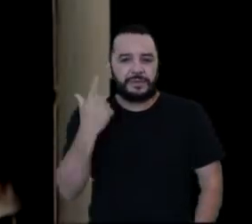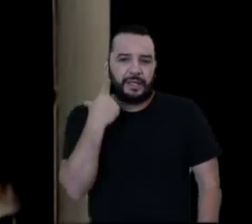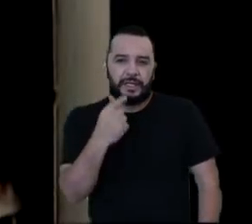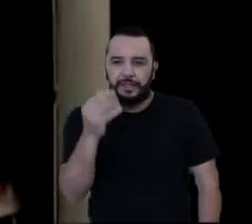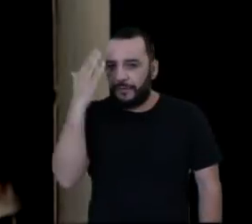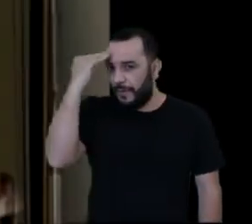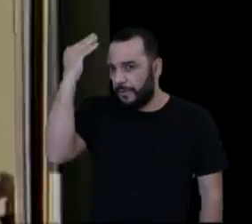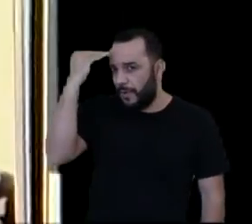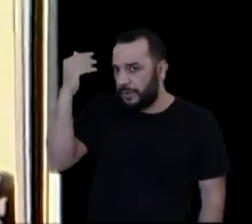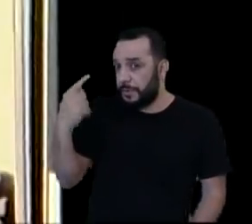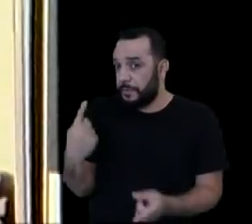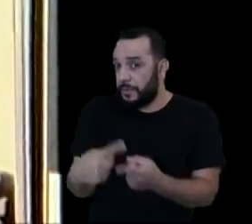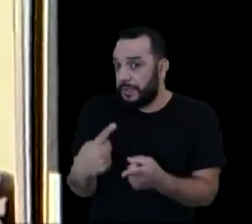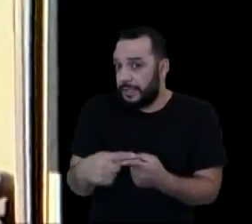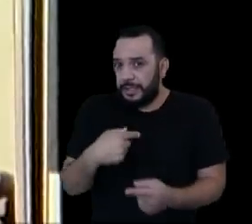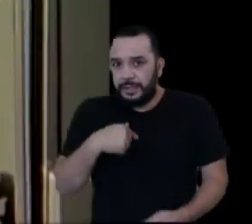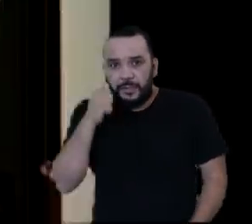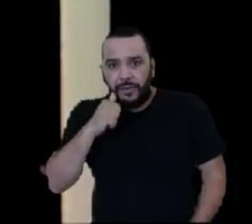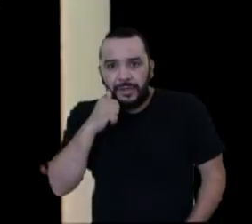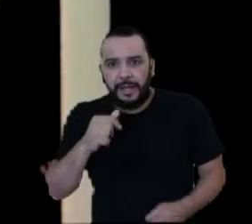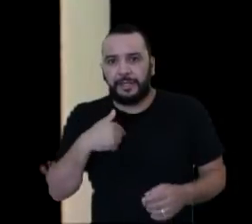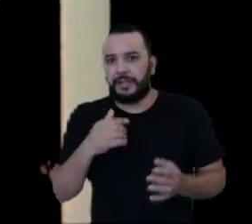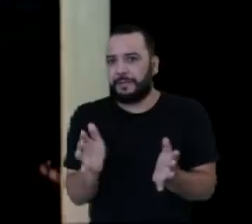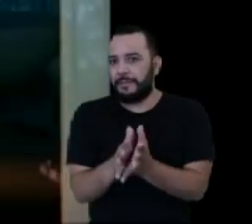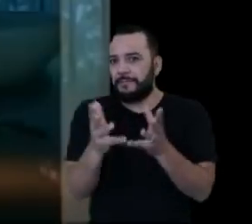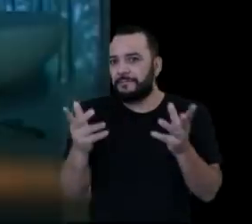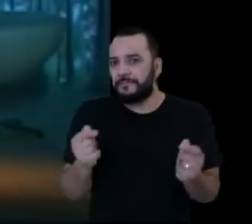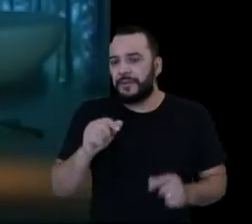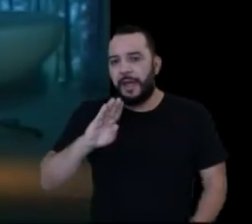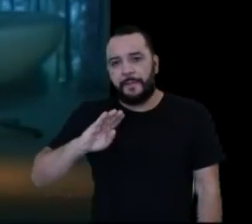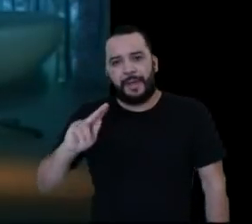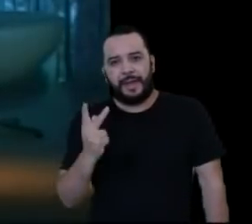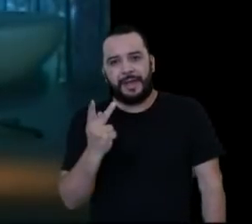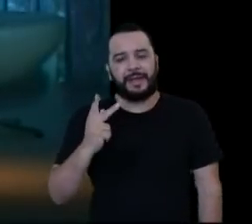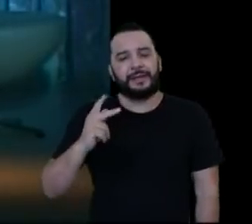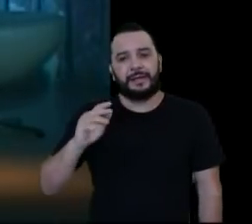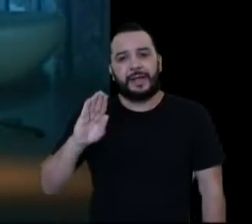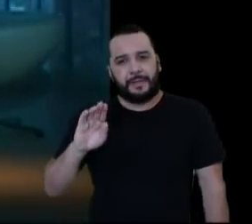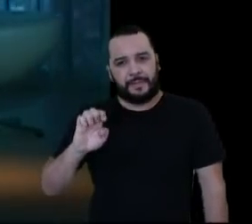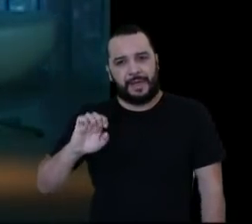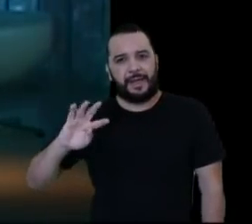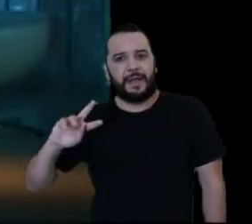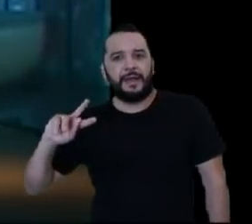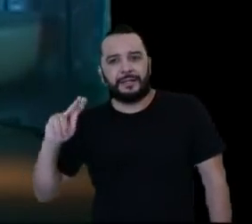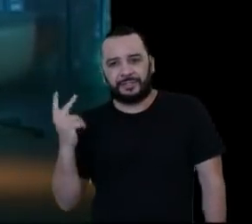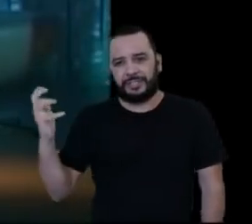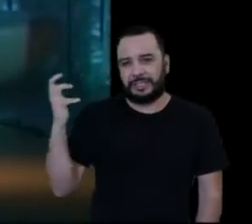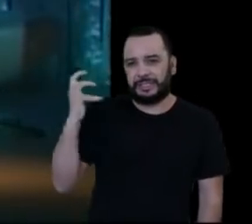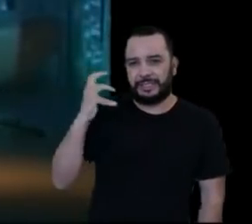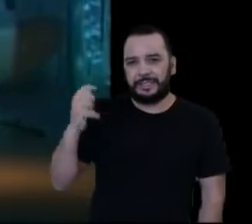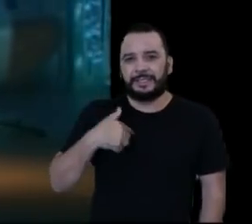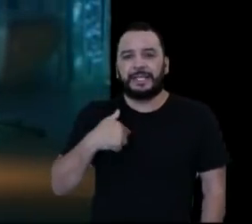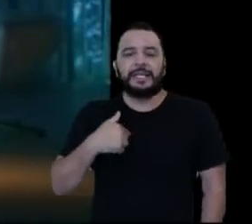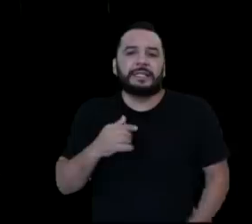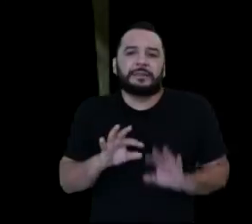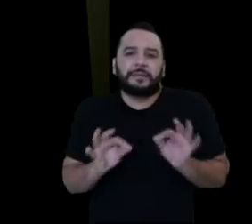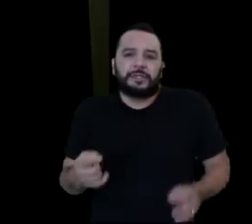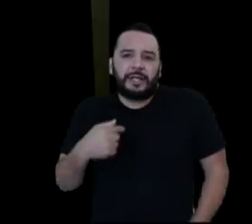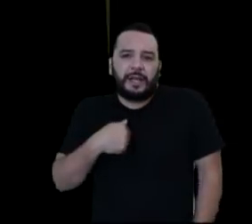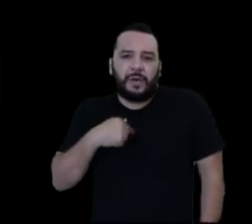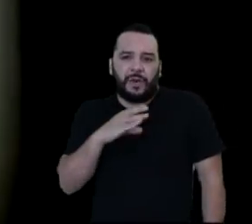Ganhou a vida como jornalista, mas em se tratando de livros, dizia que os escrevia por necessidade de se expressar, não por